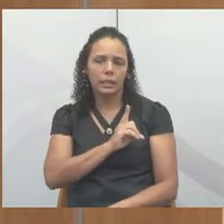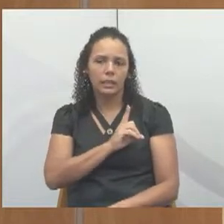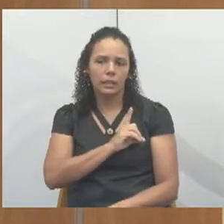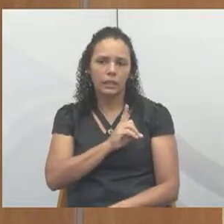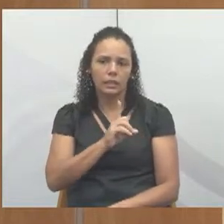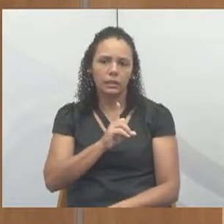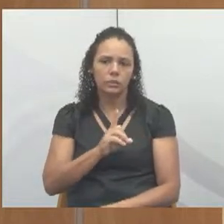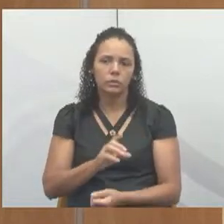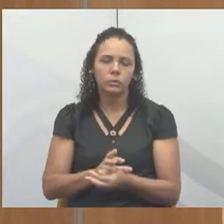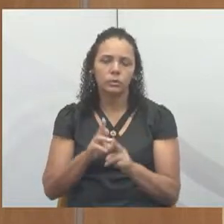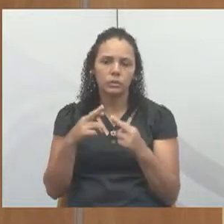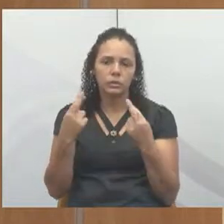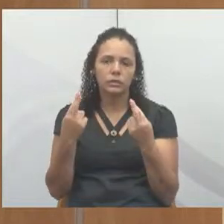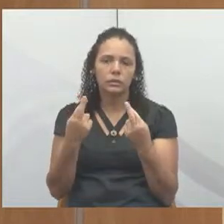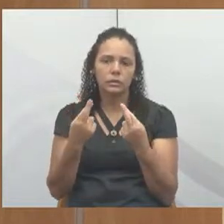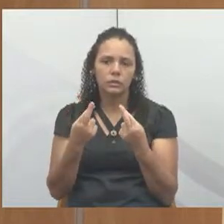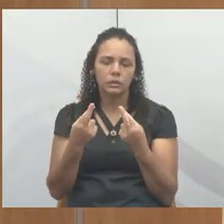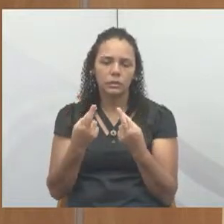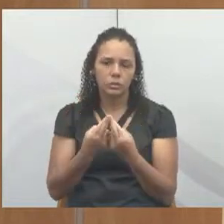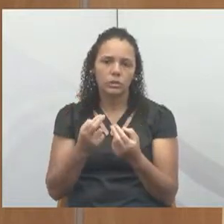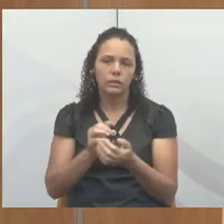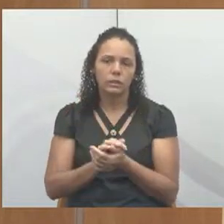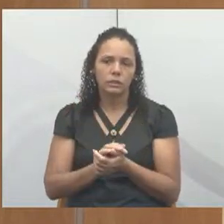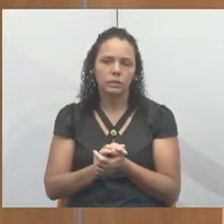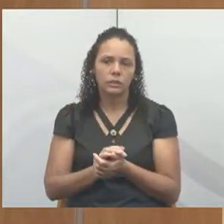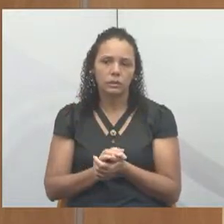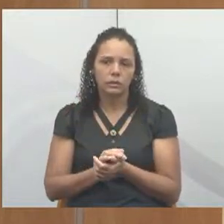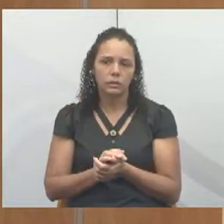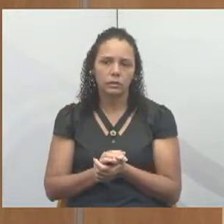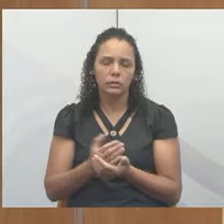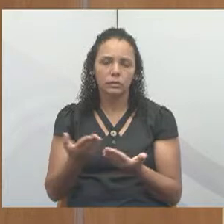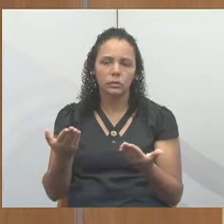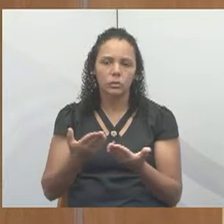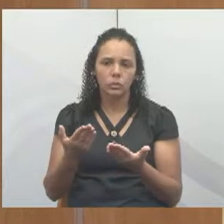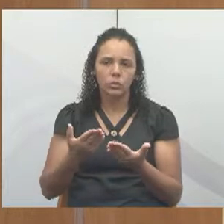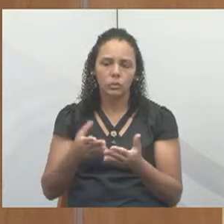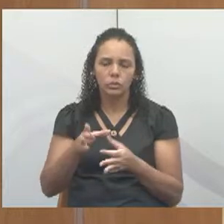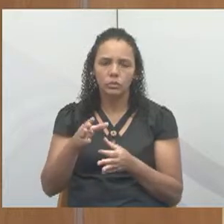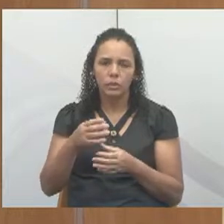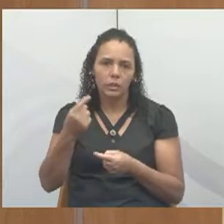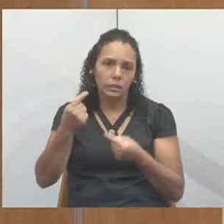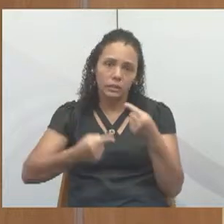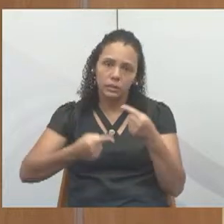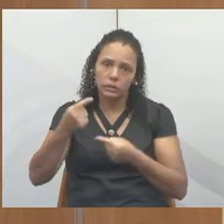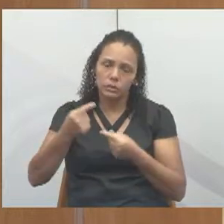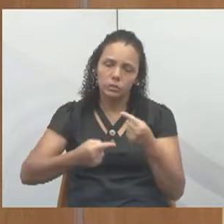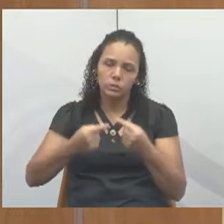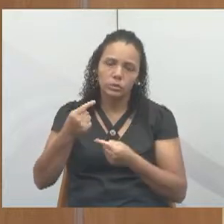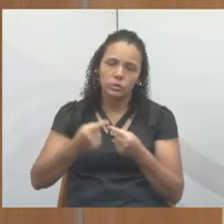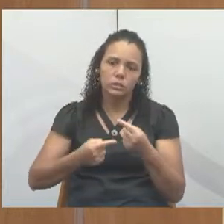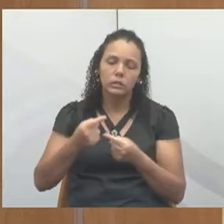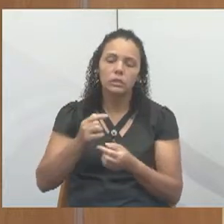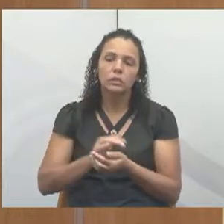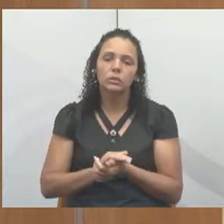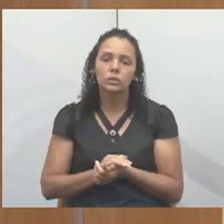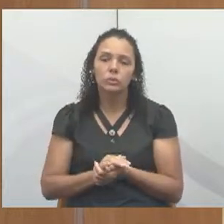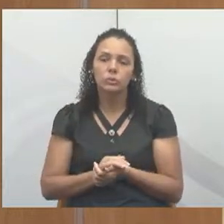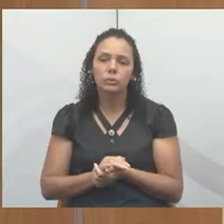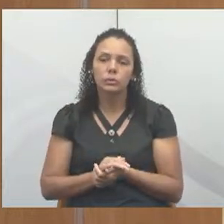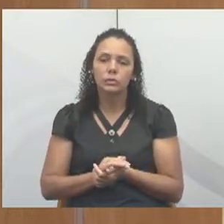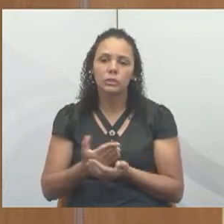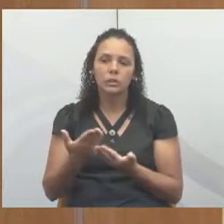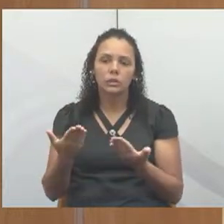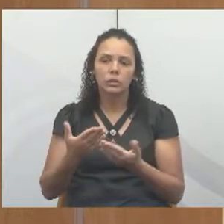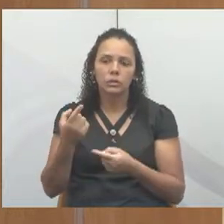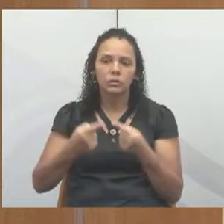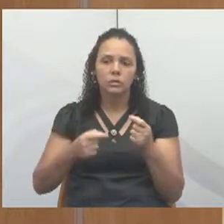hoje está em torno disso, foi para o tribunal deu uma primeira decisão, a gente pediu agravo e está na